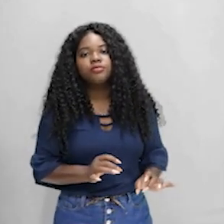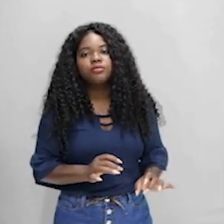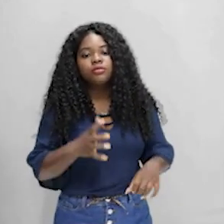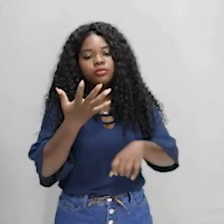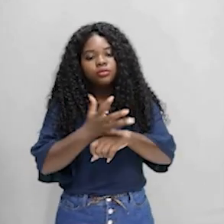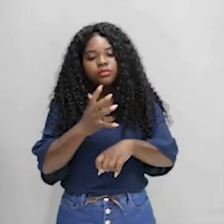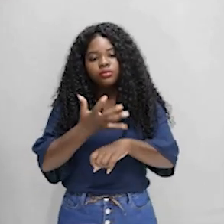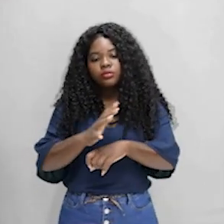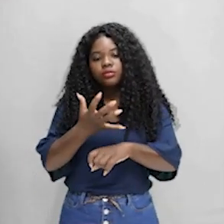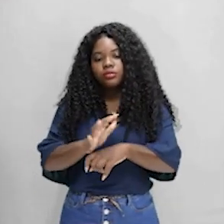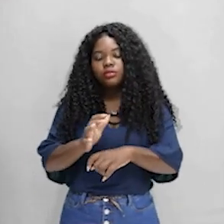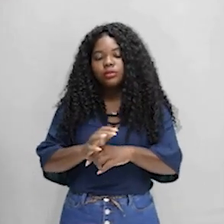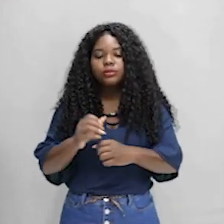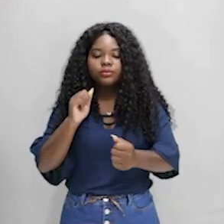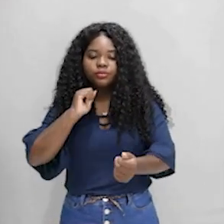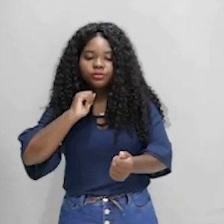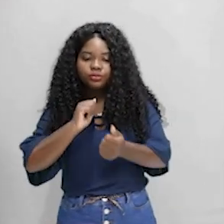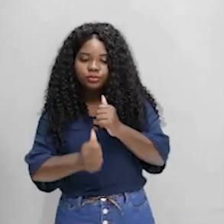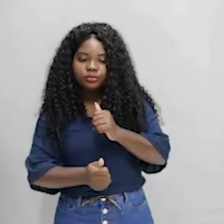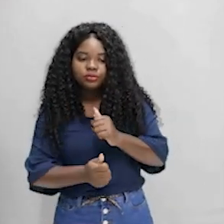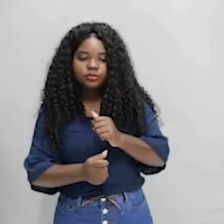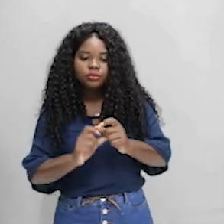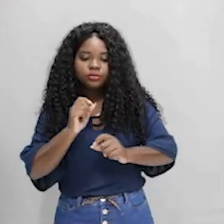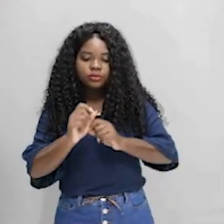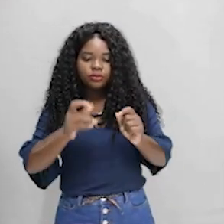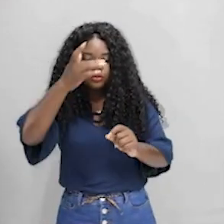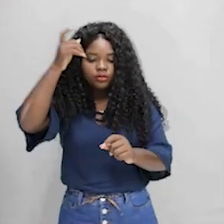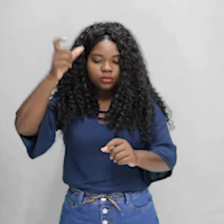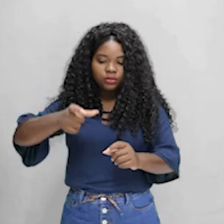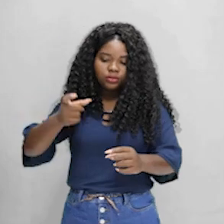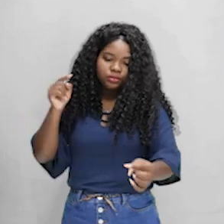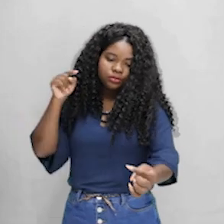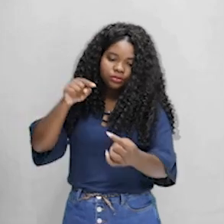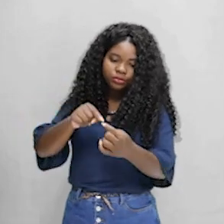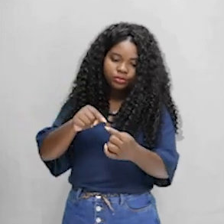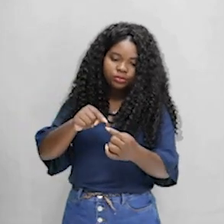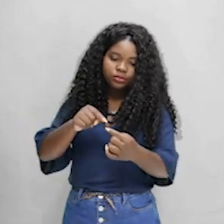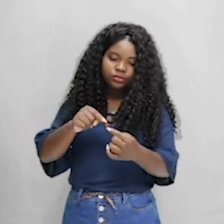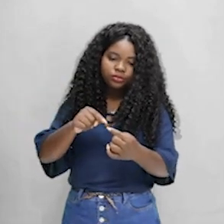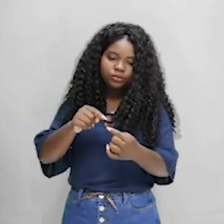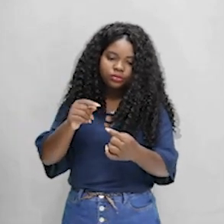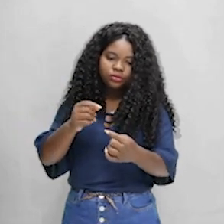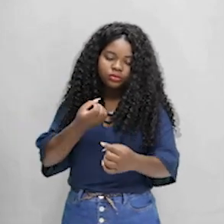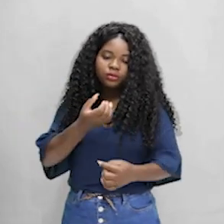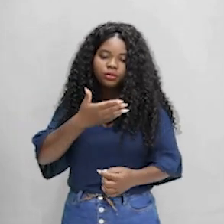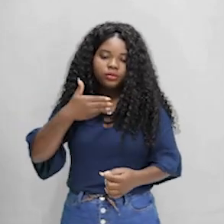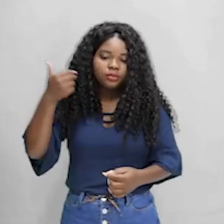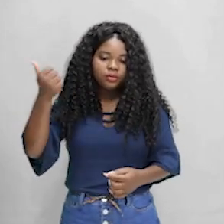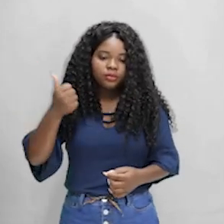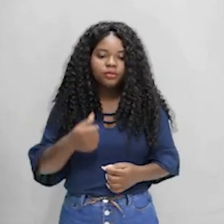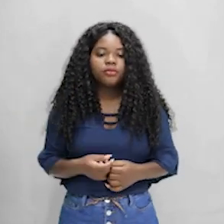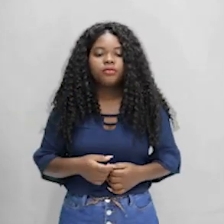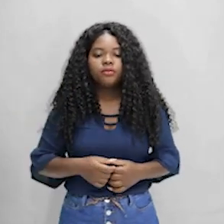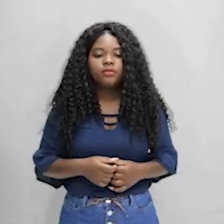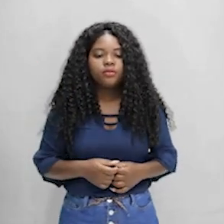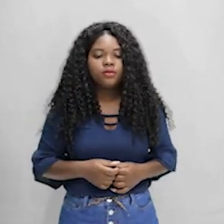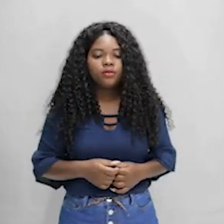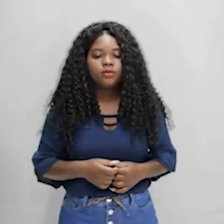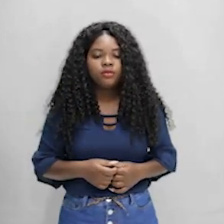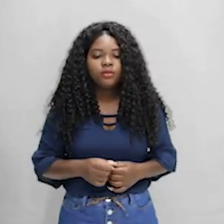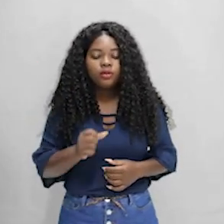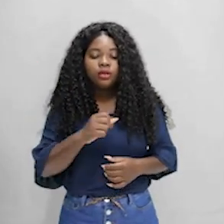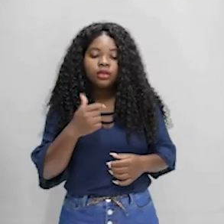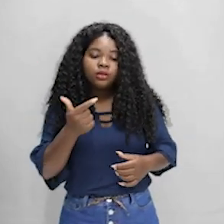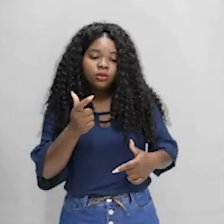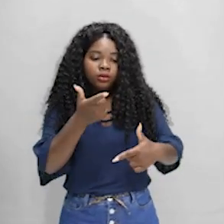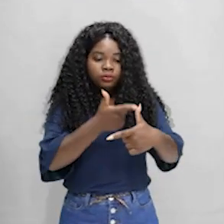funciona para tentar fazer com que o atleta ele alcance seu alto rendimento, obviamente que sem lesionar. Quando o atleta passa a